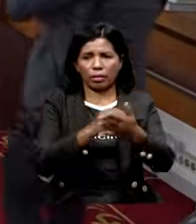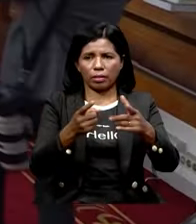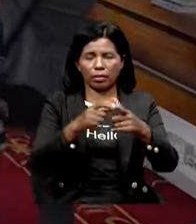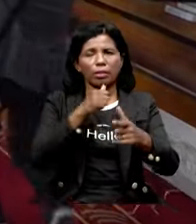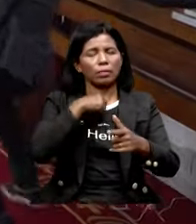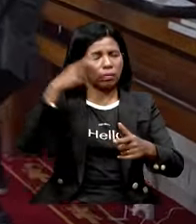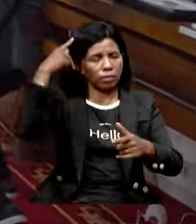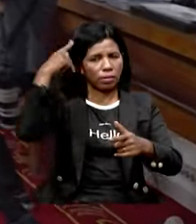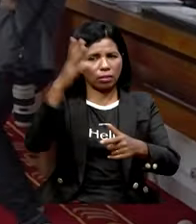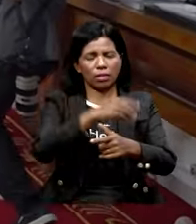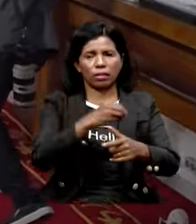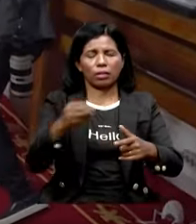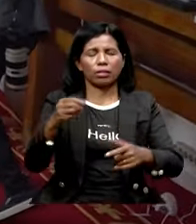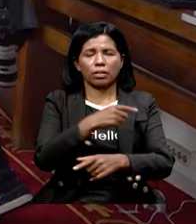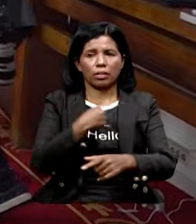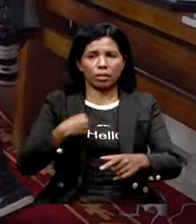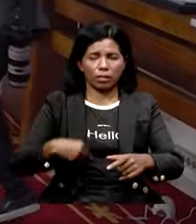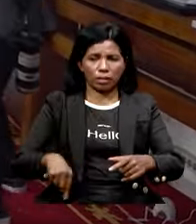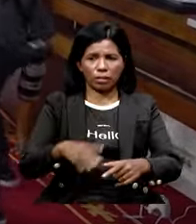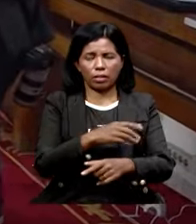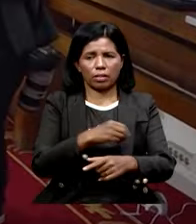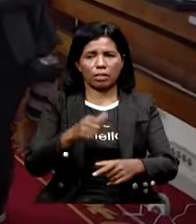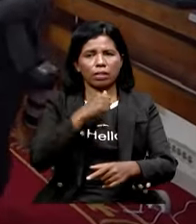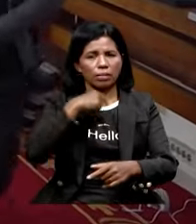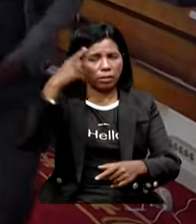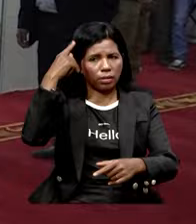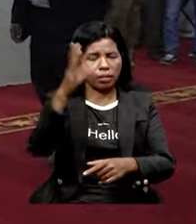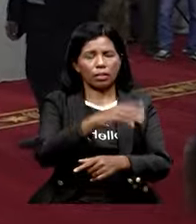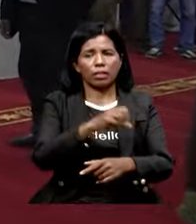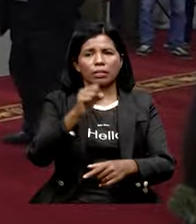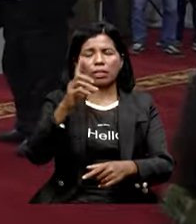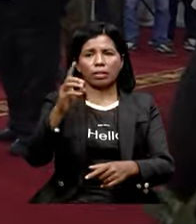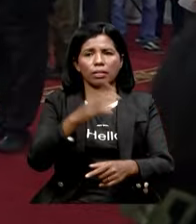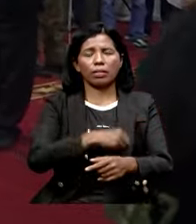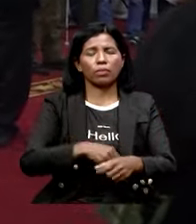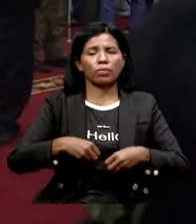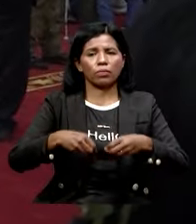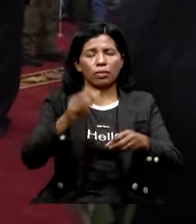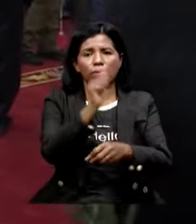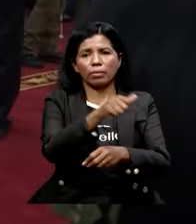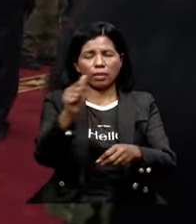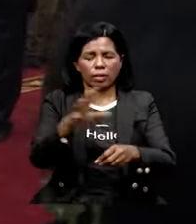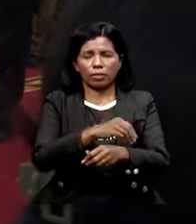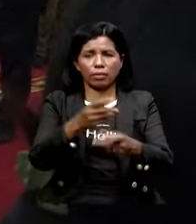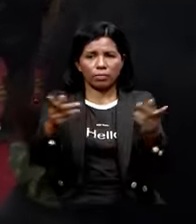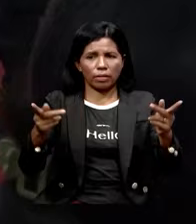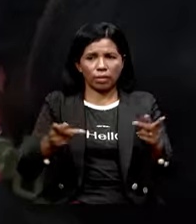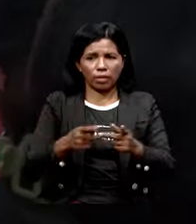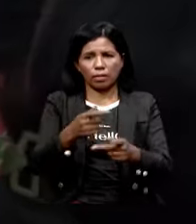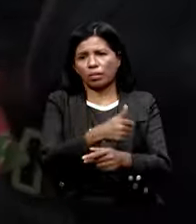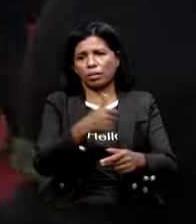Papa Francisco no Salão China, Dom Virgílio Cardeal do Carmo da Silva HDB Mos, Halo Benção Basala Refere, inclui Sara